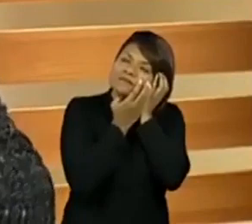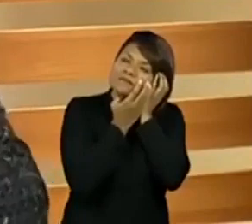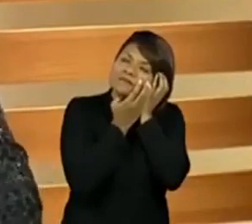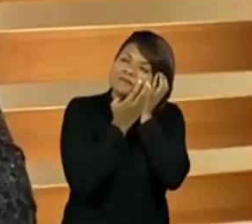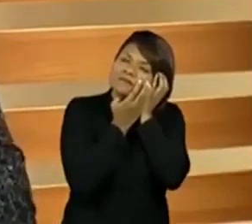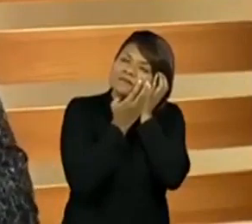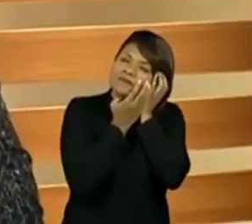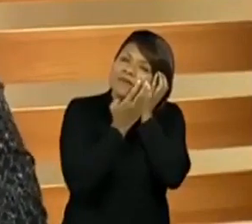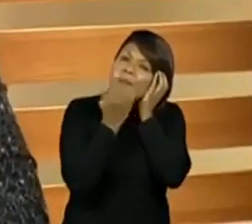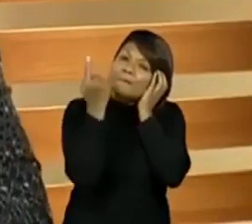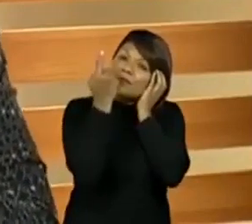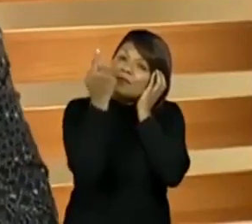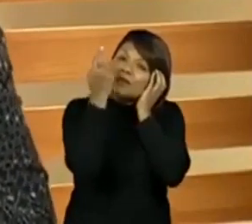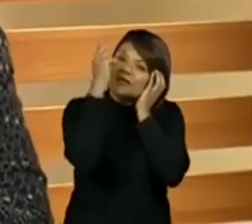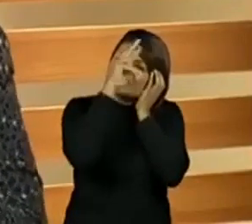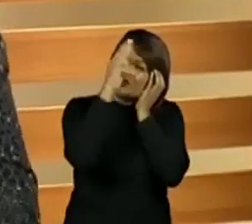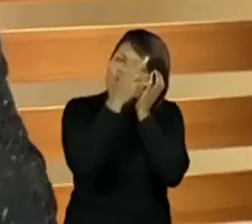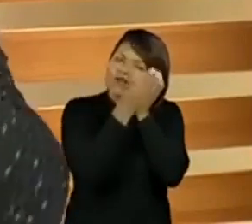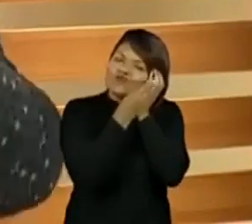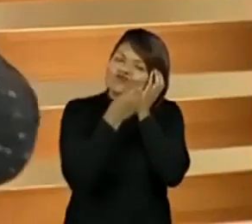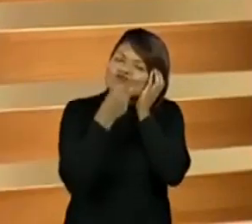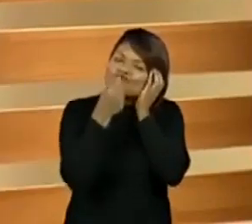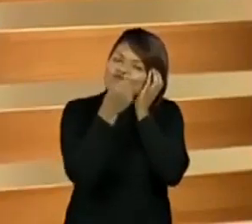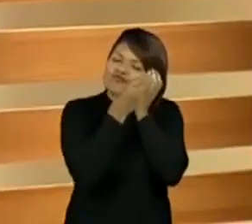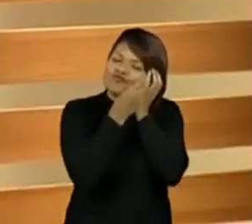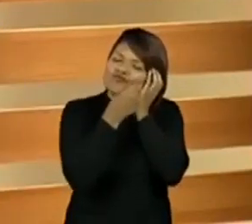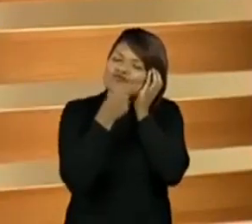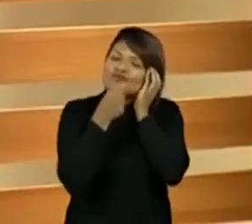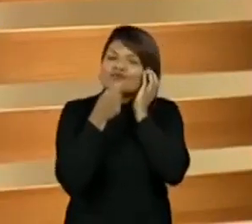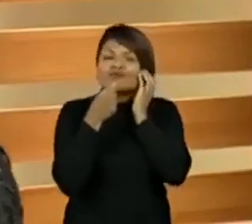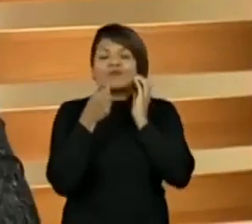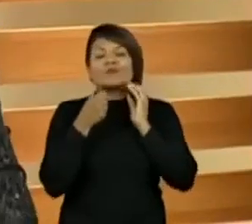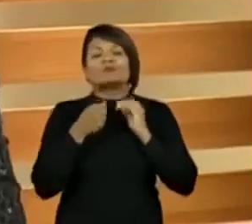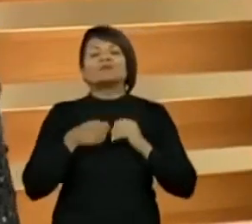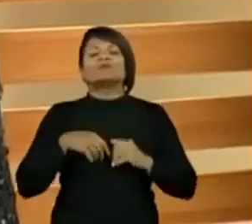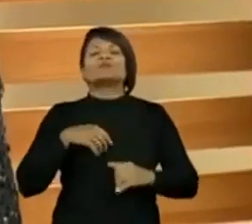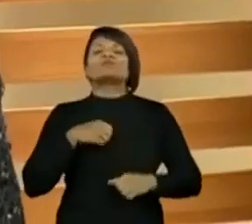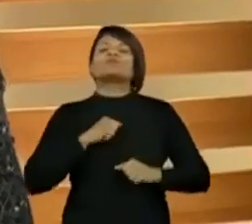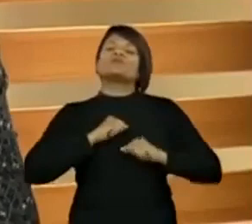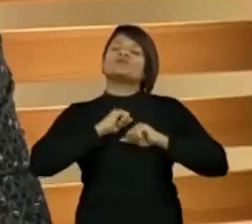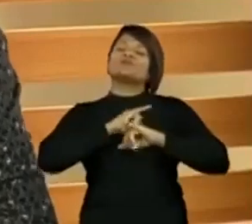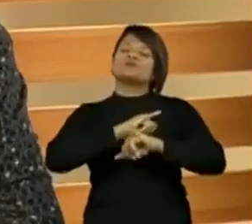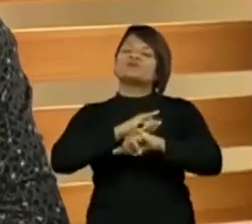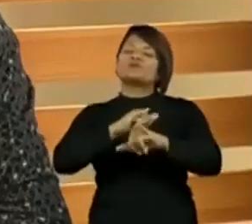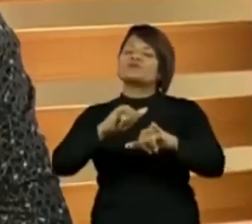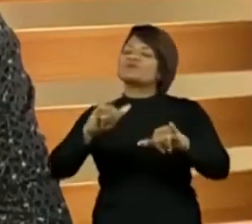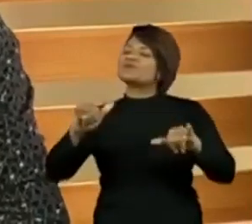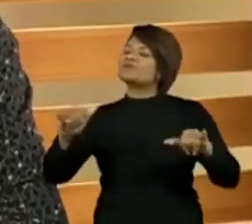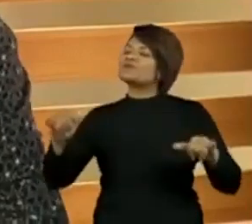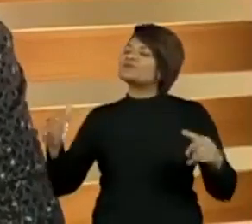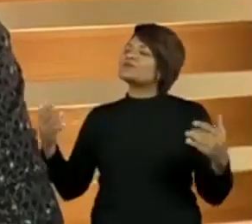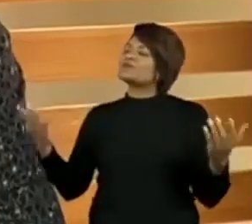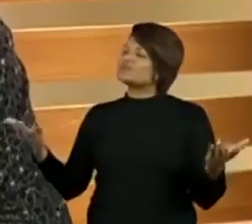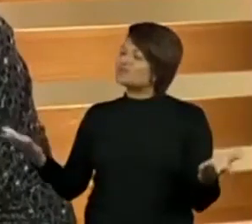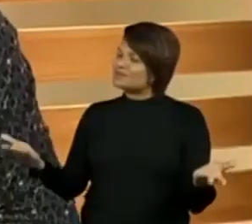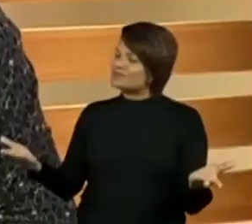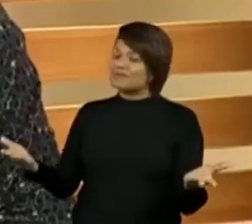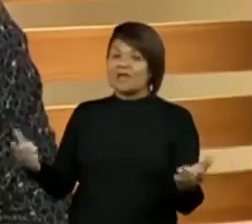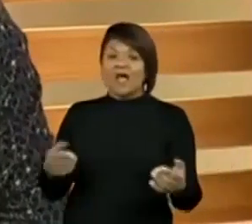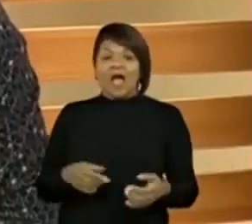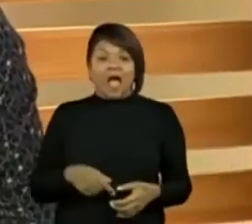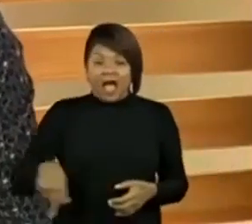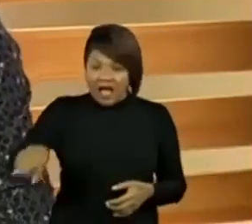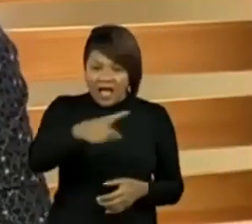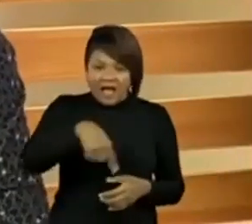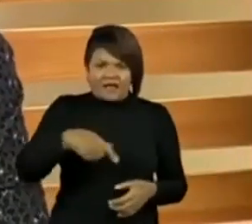Ouviu a primeira história e contou para as pessoas, que logo diziam a ela: mais